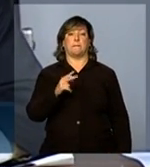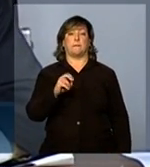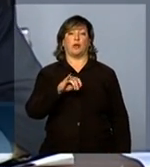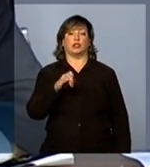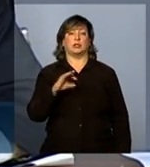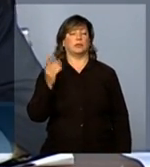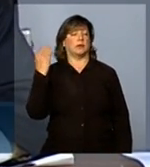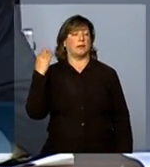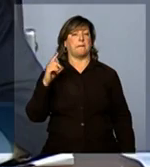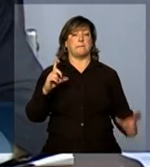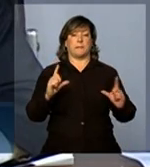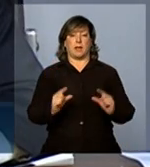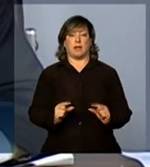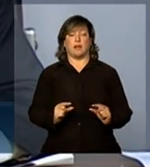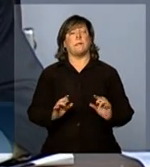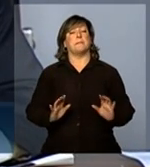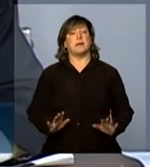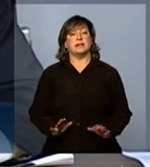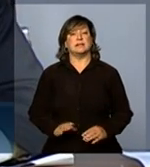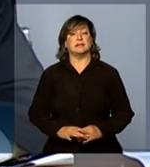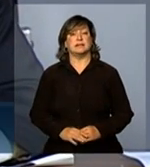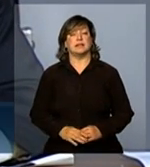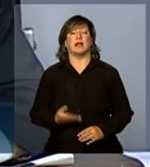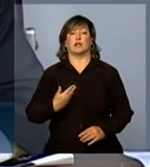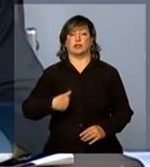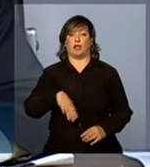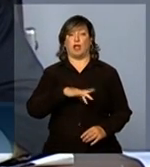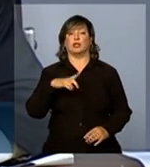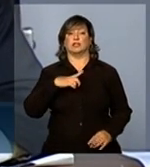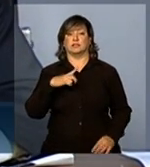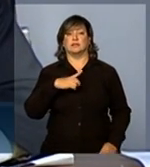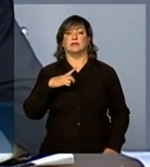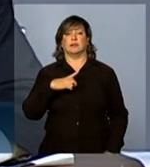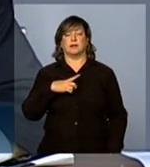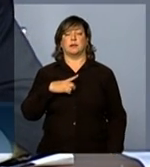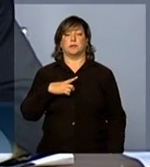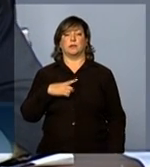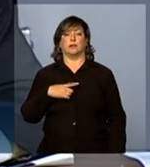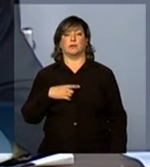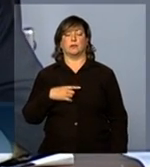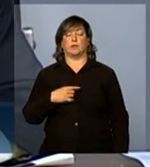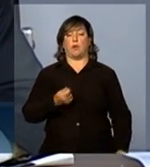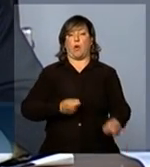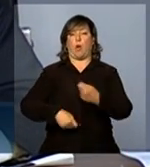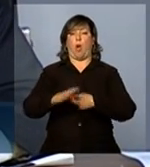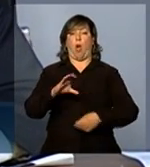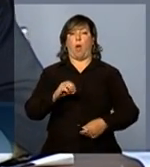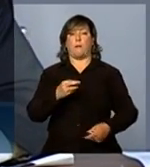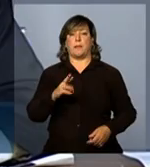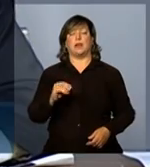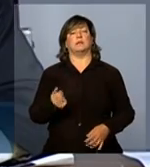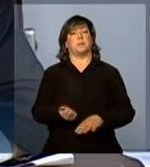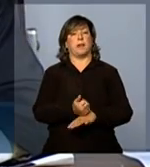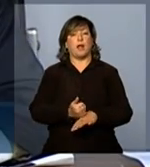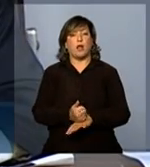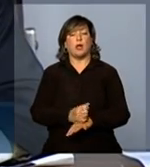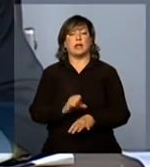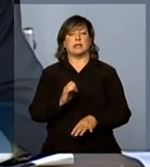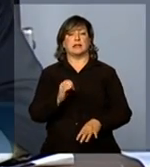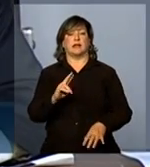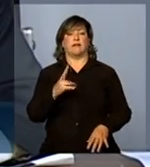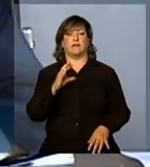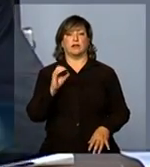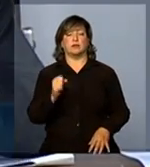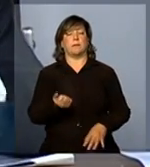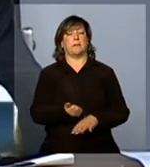né? Mas nós tivemos um comércio melhor, serviços melhores.